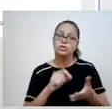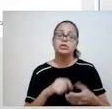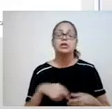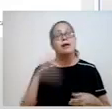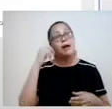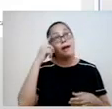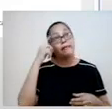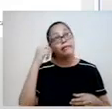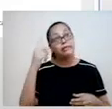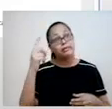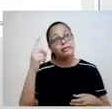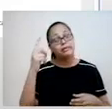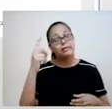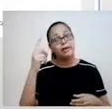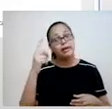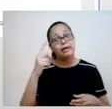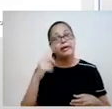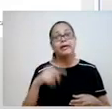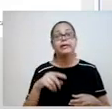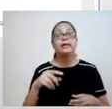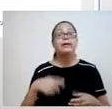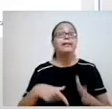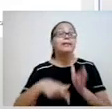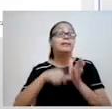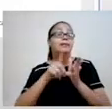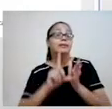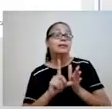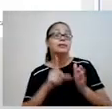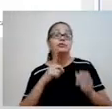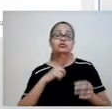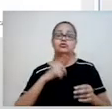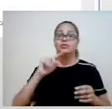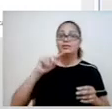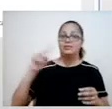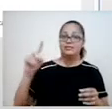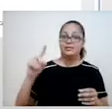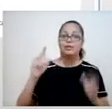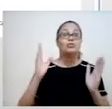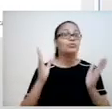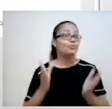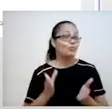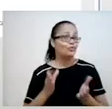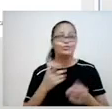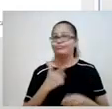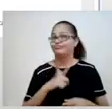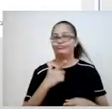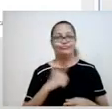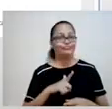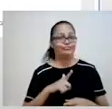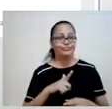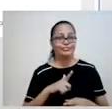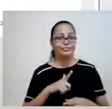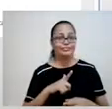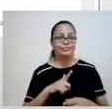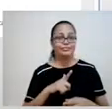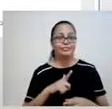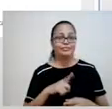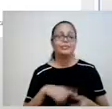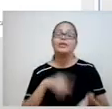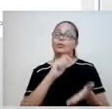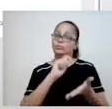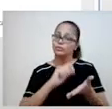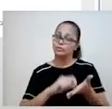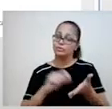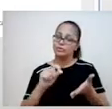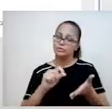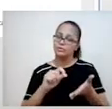Ideia que antigamente tinha acento e agora não tem mais. E assim por diante. Notem que foram feitas correções. Tá? Então repete a